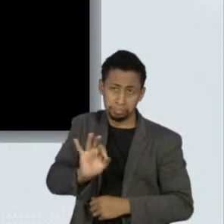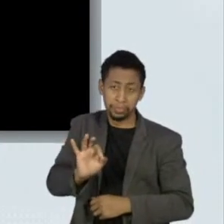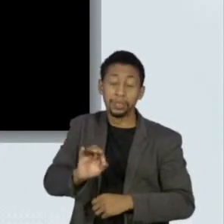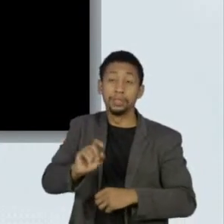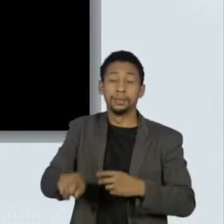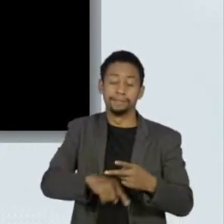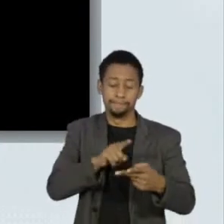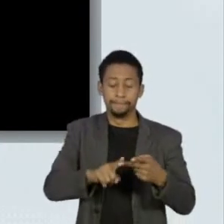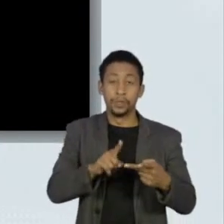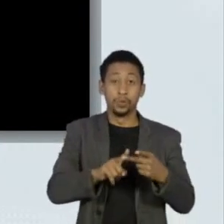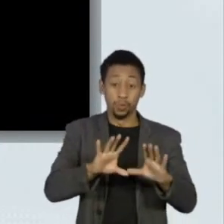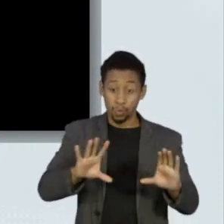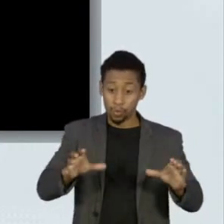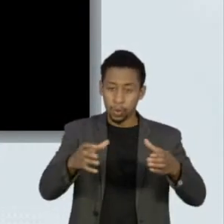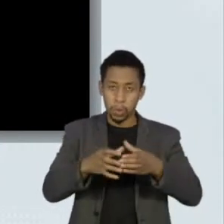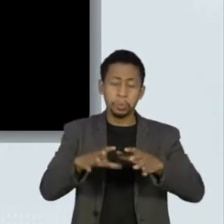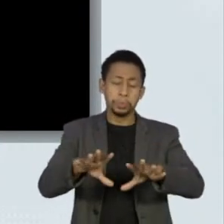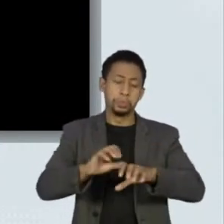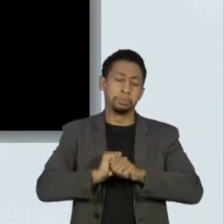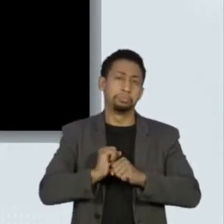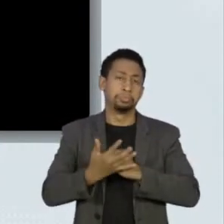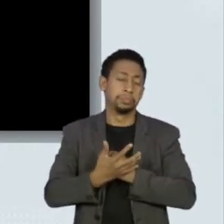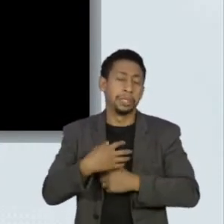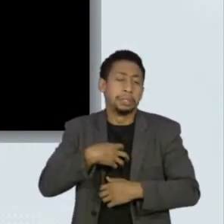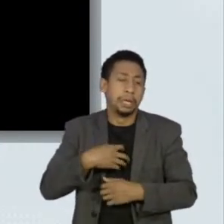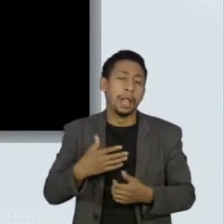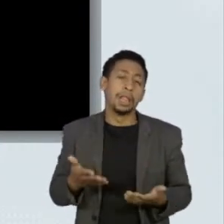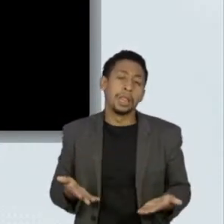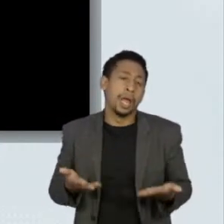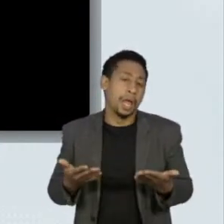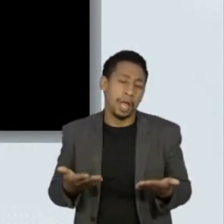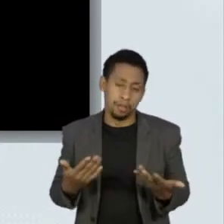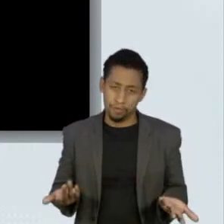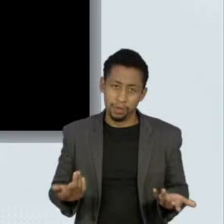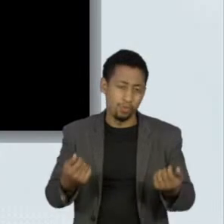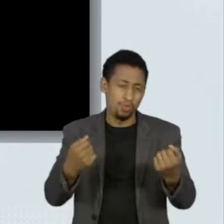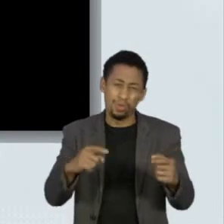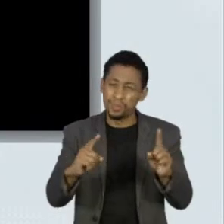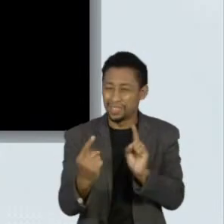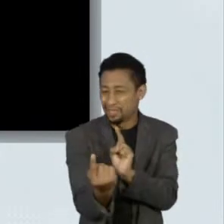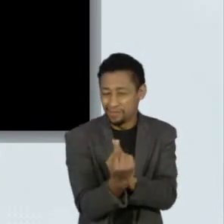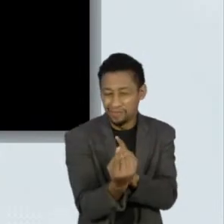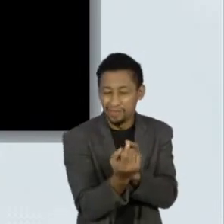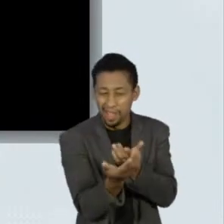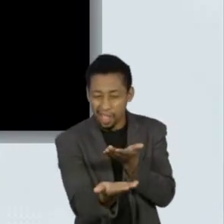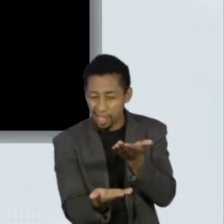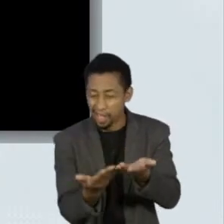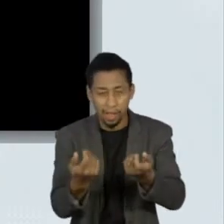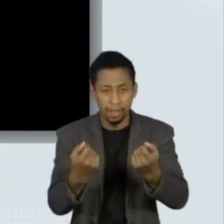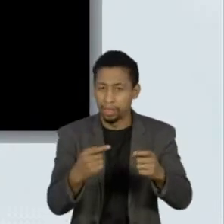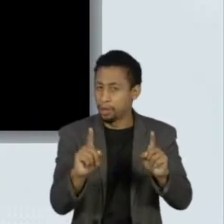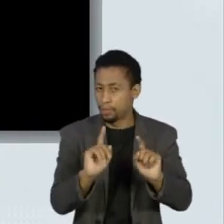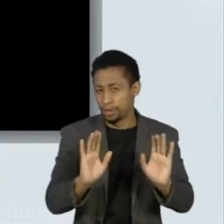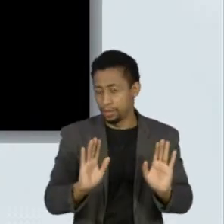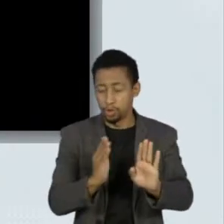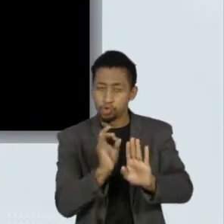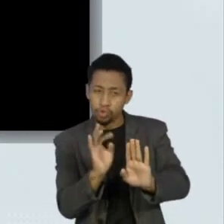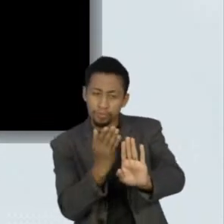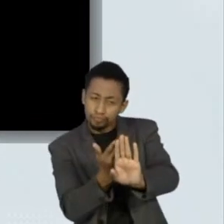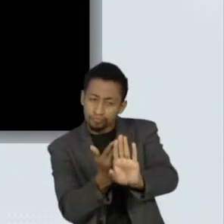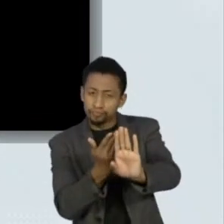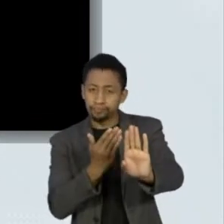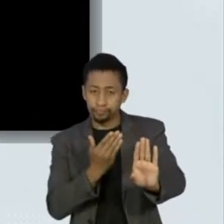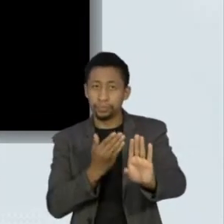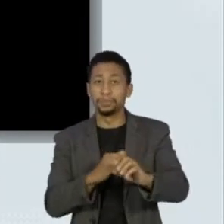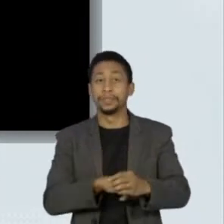que apresentam sintomas muito leves, que não precisam de nenhum tipo de assistência, porque seus sintomas são muito leves. Depois tem casos